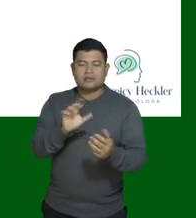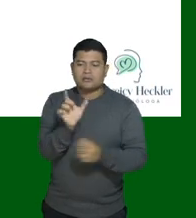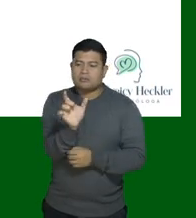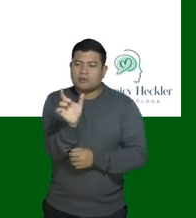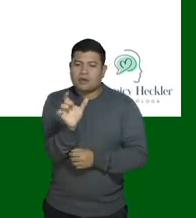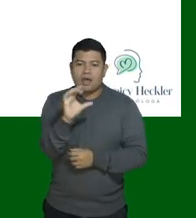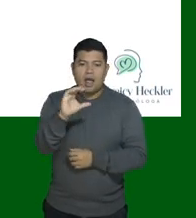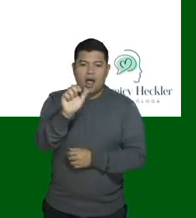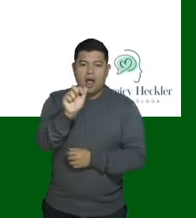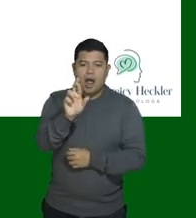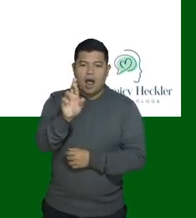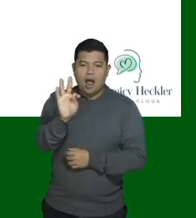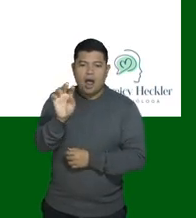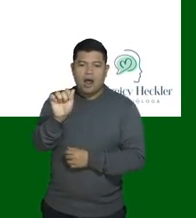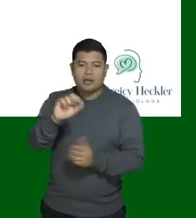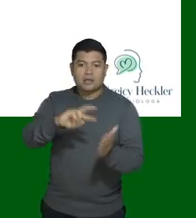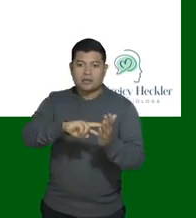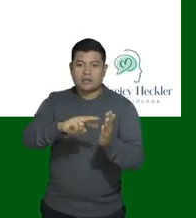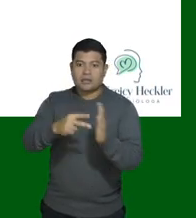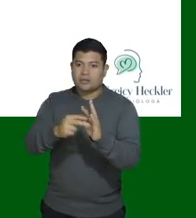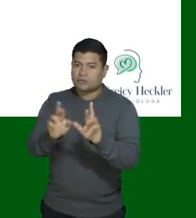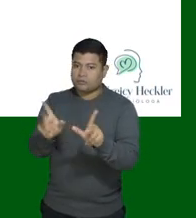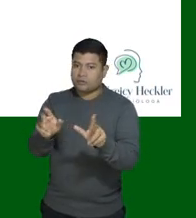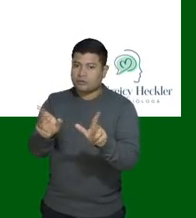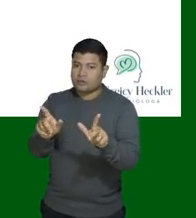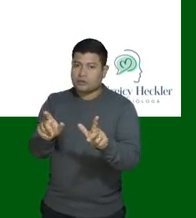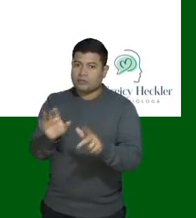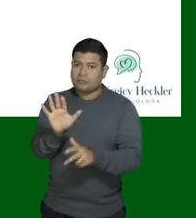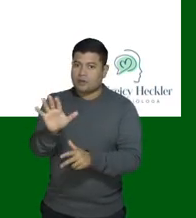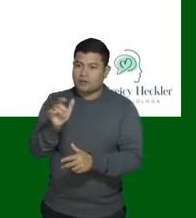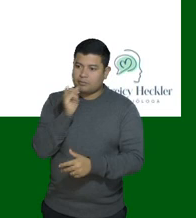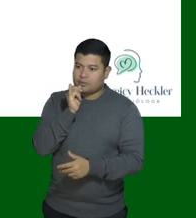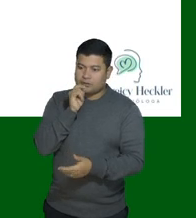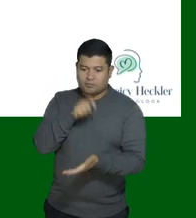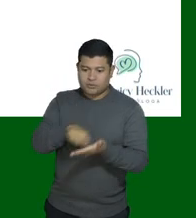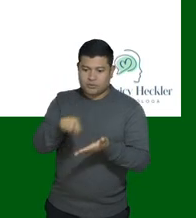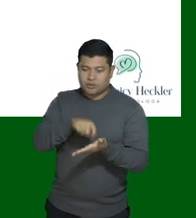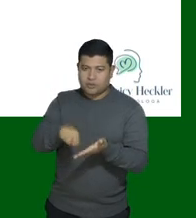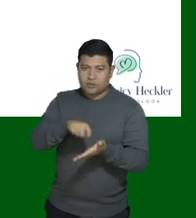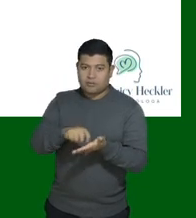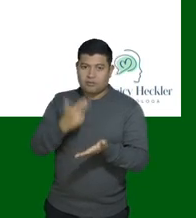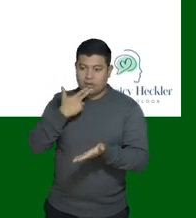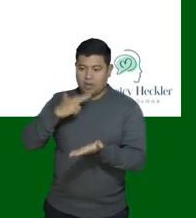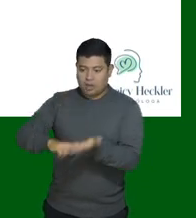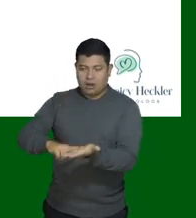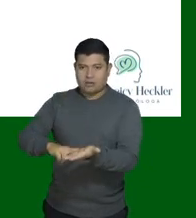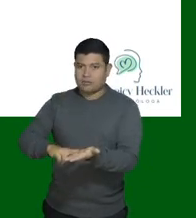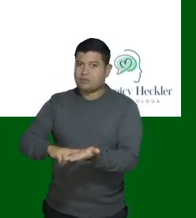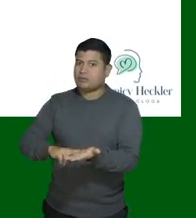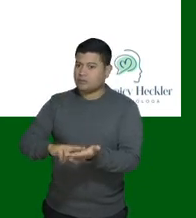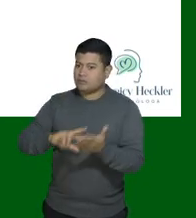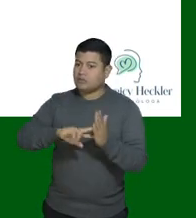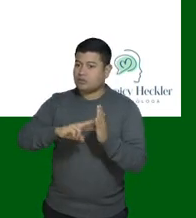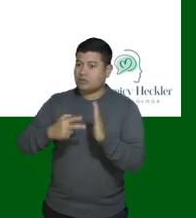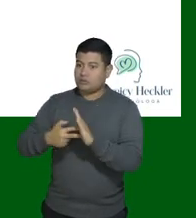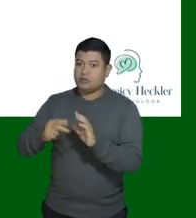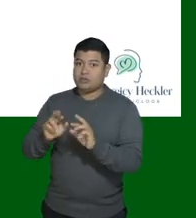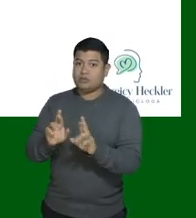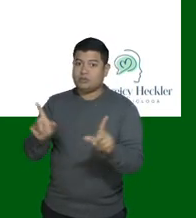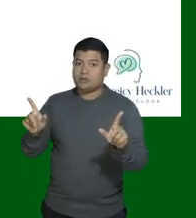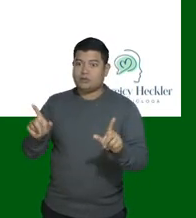Mas, escreveu uma carta, outro sentido. O que, que isso tem a ver com processamento auditivo?